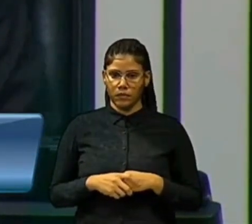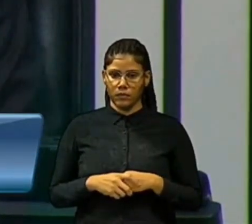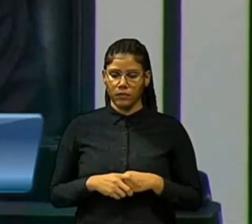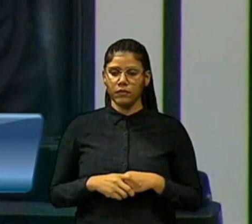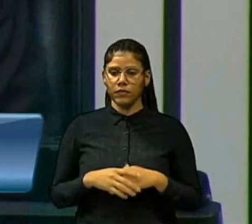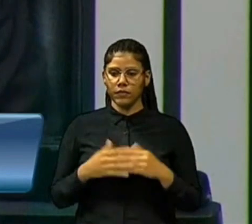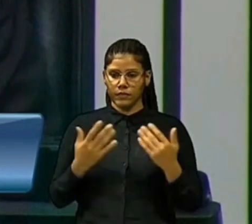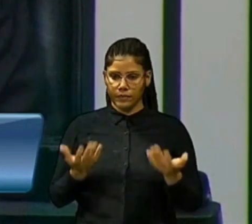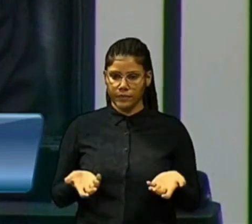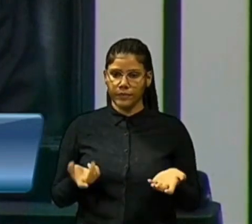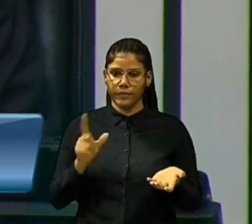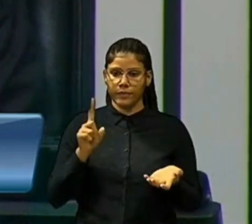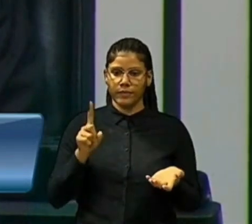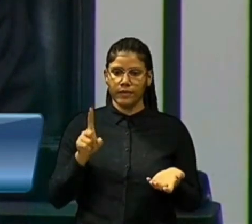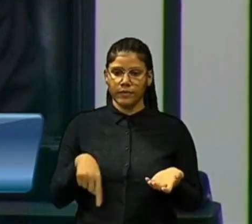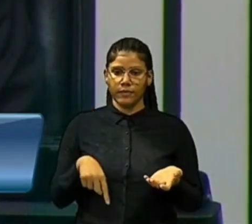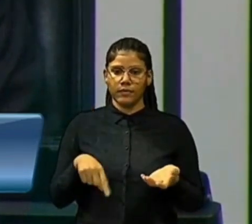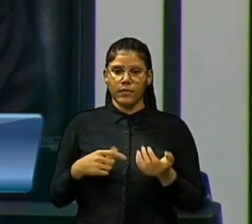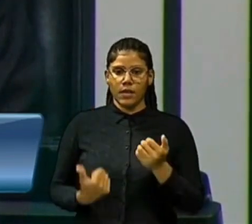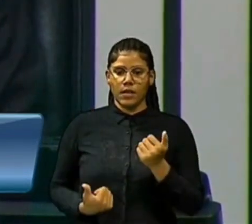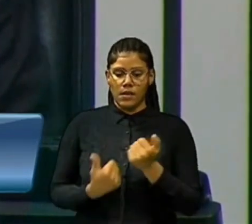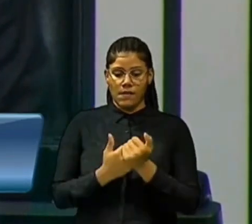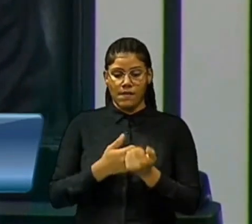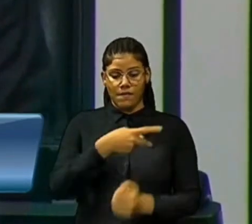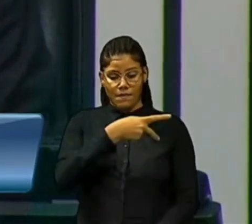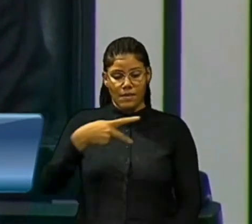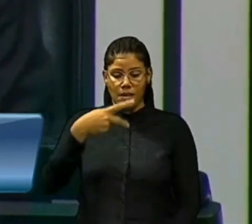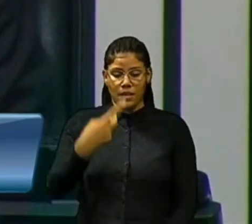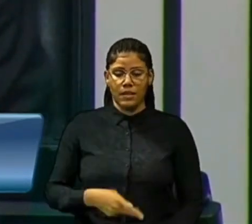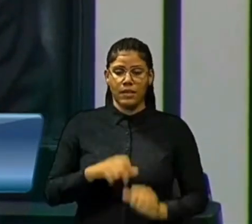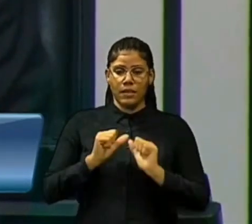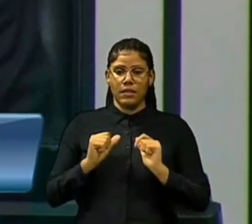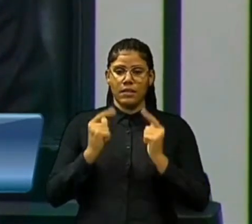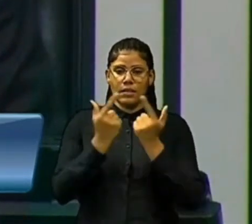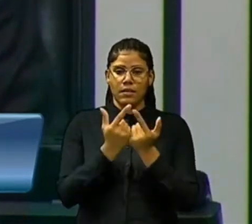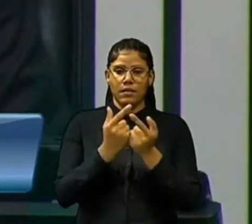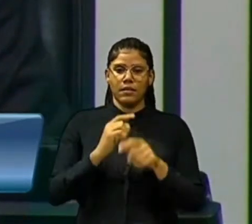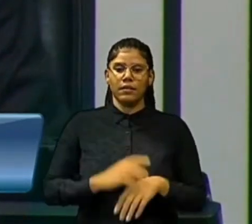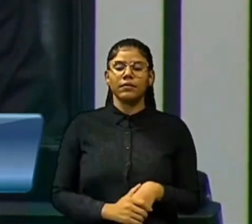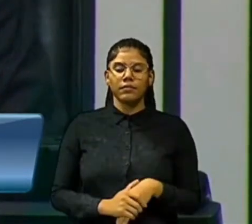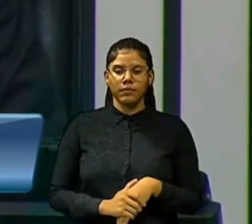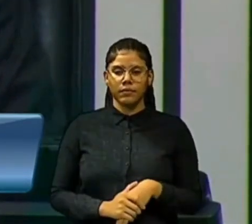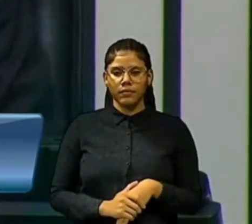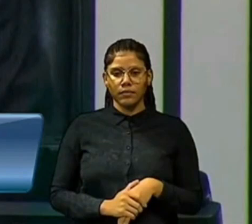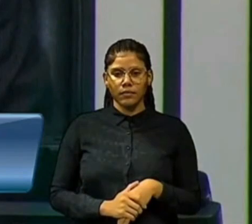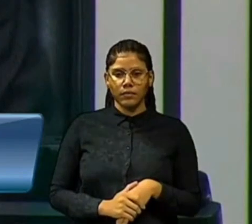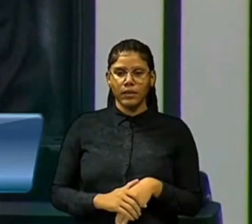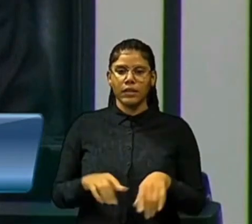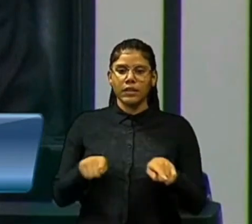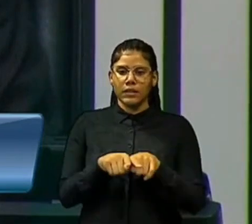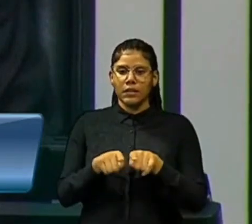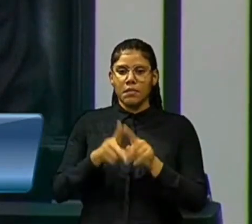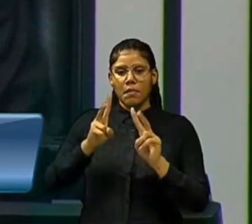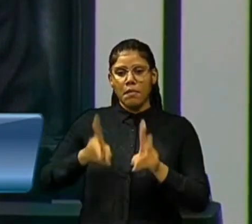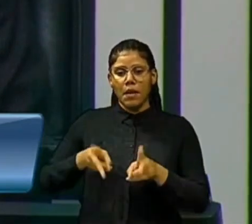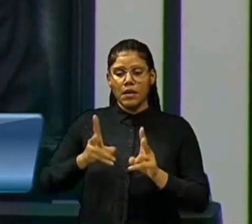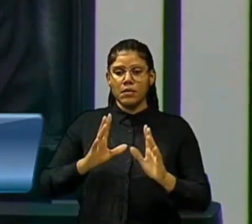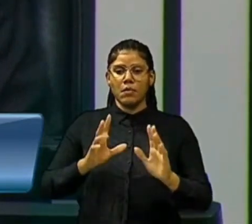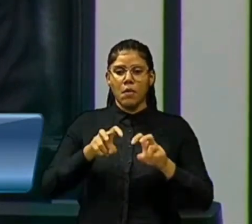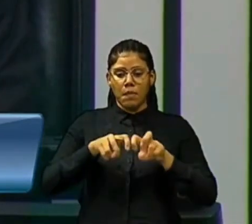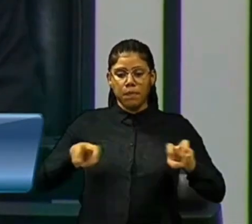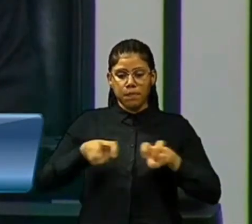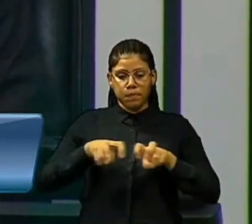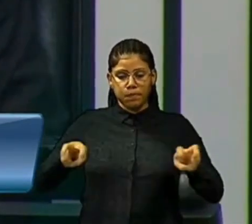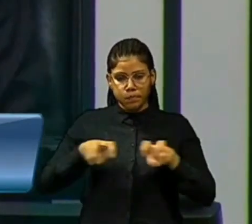Silveira, que foi segundo vice-presidente dessa casa e, com mais uma coincidência, na mesma mesa diretora, no